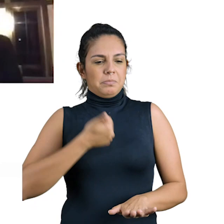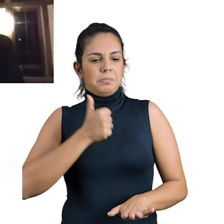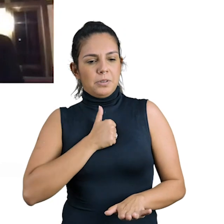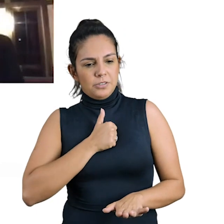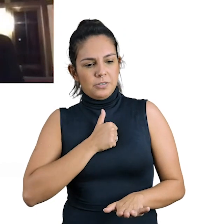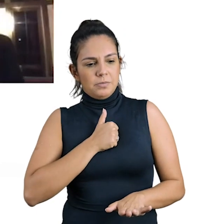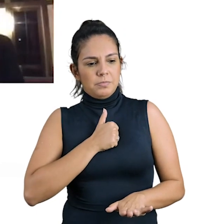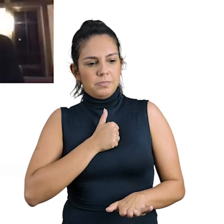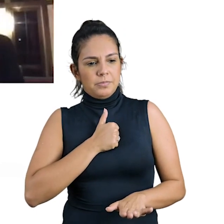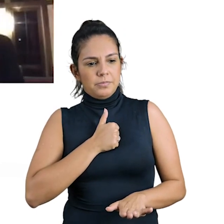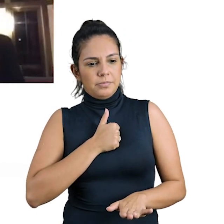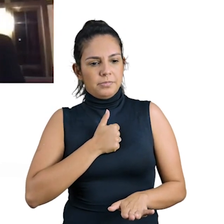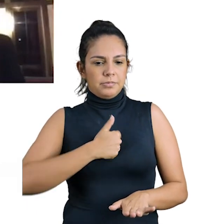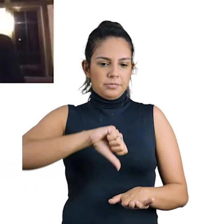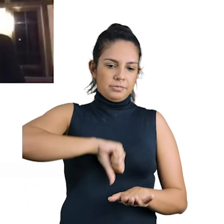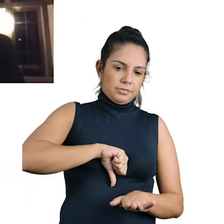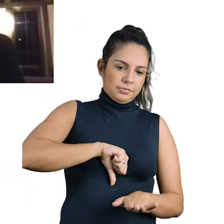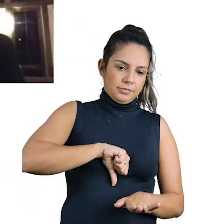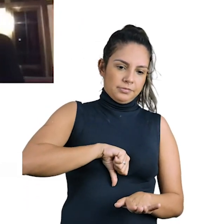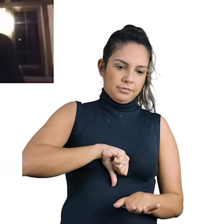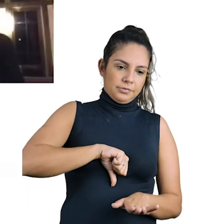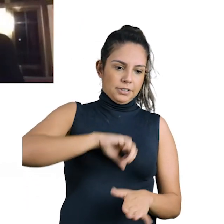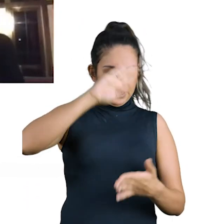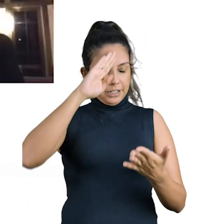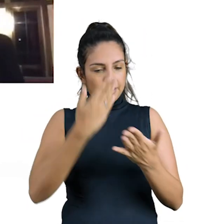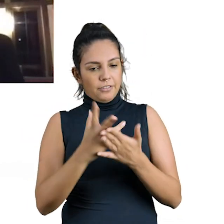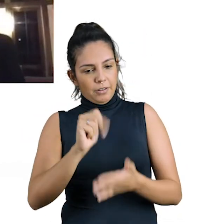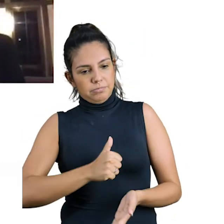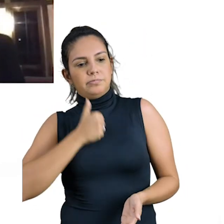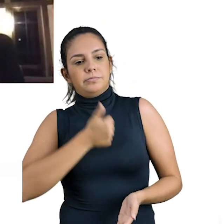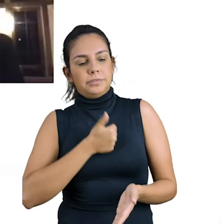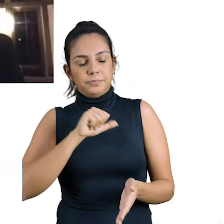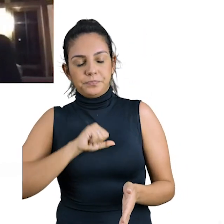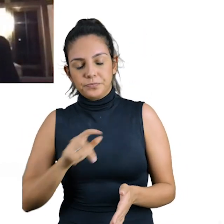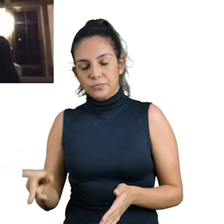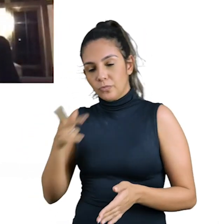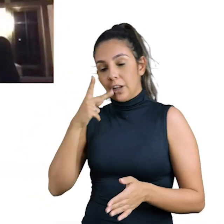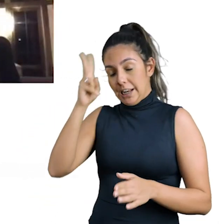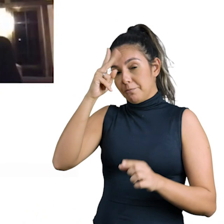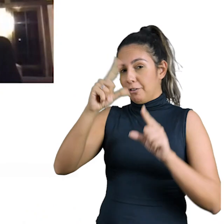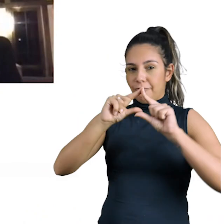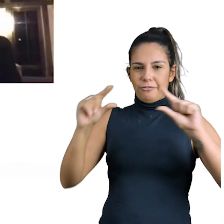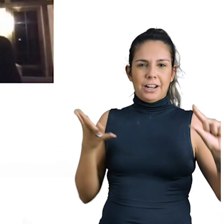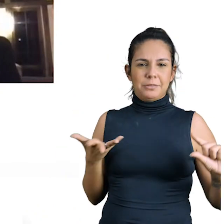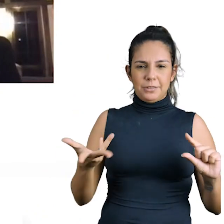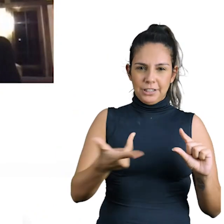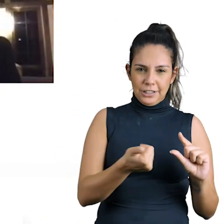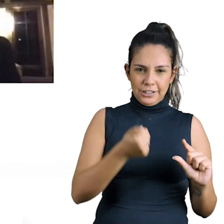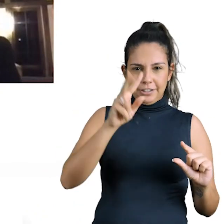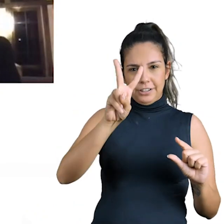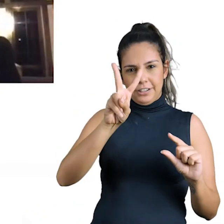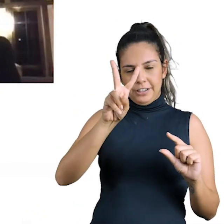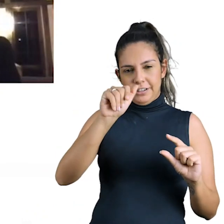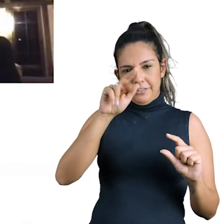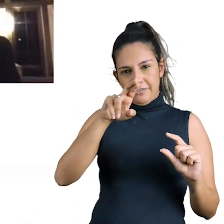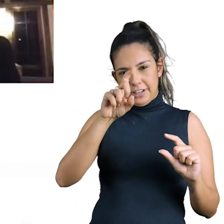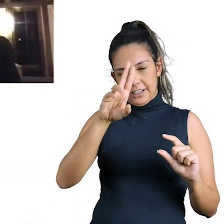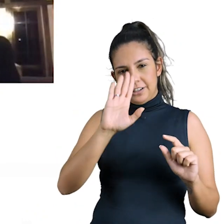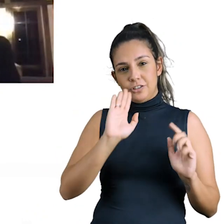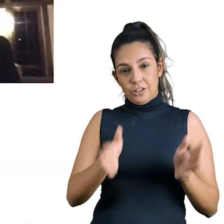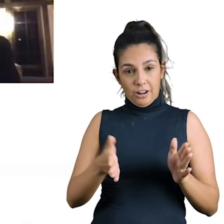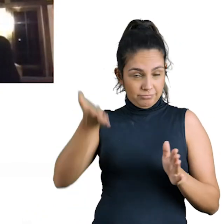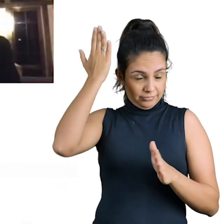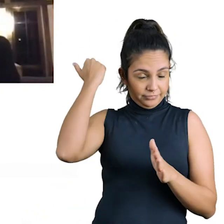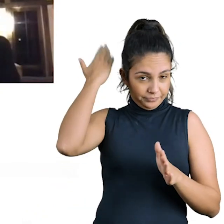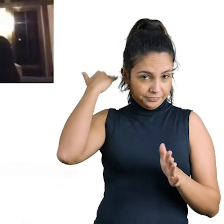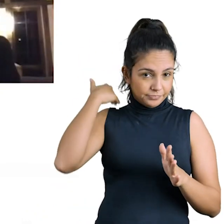otimista no varejo e pessimista no atacado, sabe? Você me fez lembrar uma frase maravilhosa do querido Vander Piroli. Já